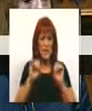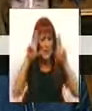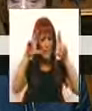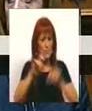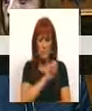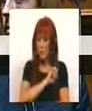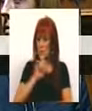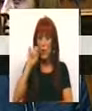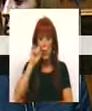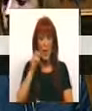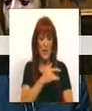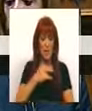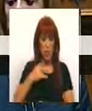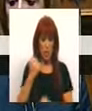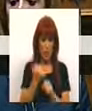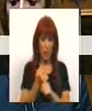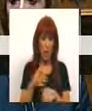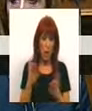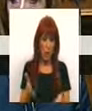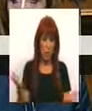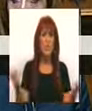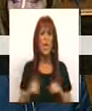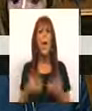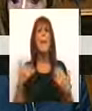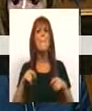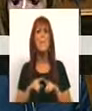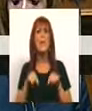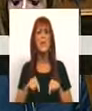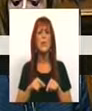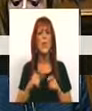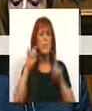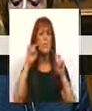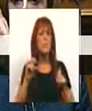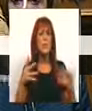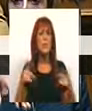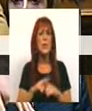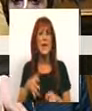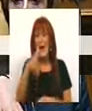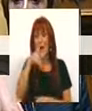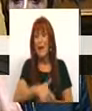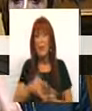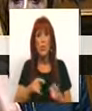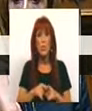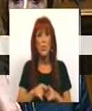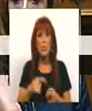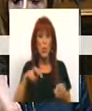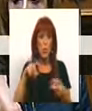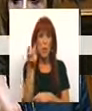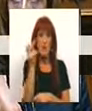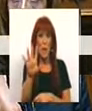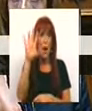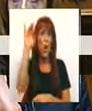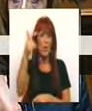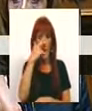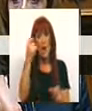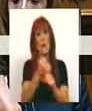segurança e saúde no trabalho ora vai mas mesmo com essa vigilância infelizmente os infortúnios acontecem